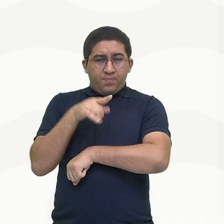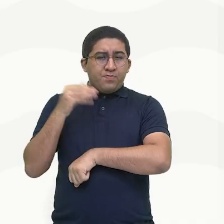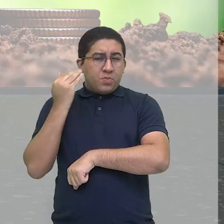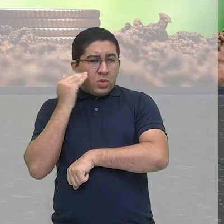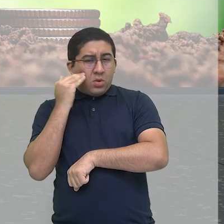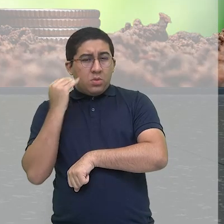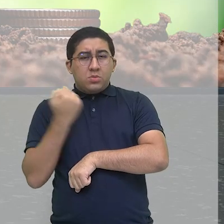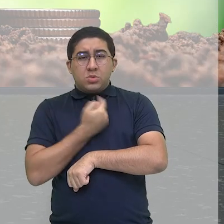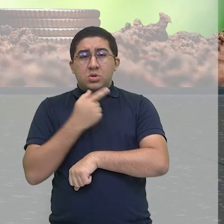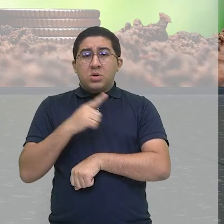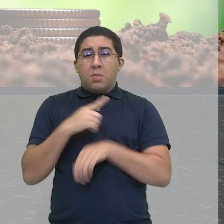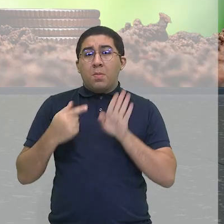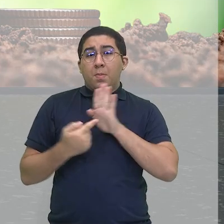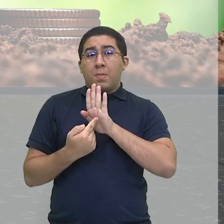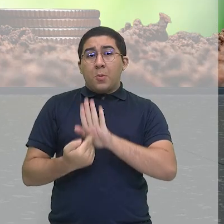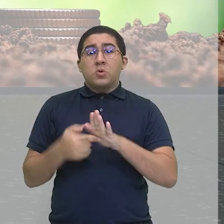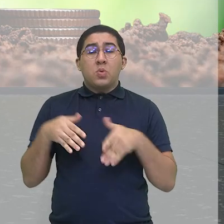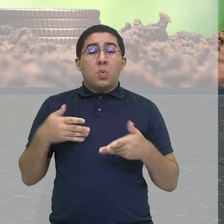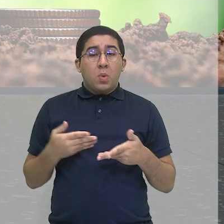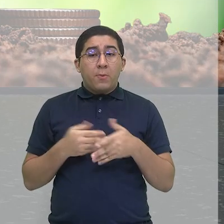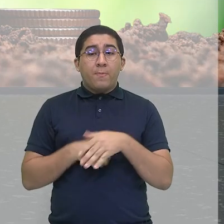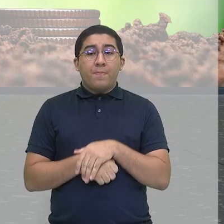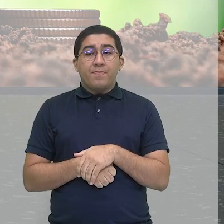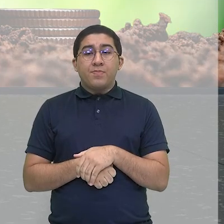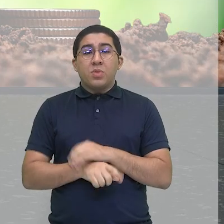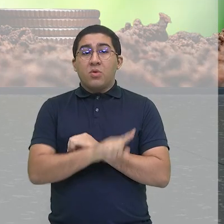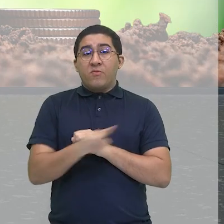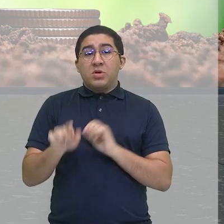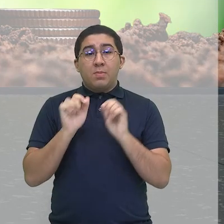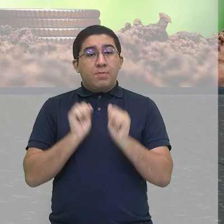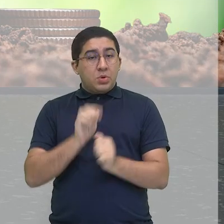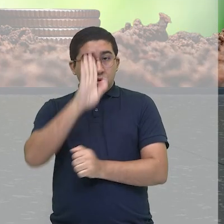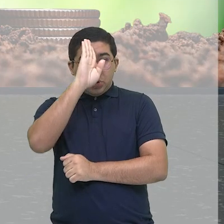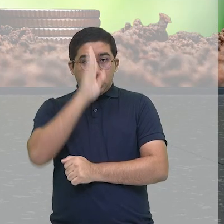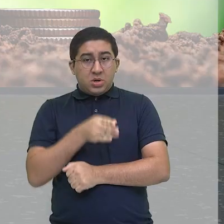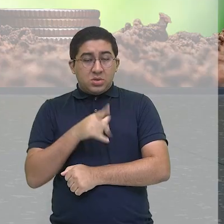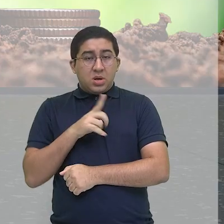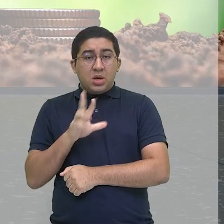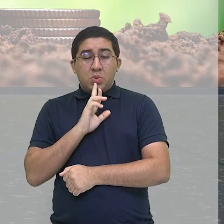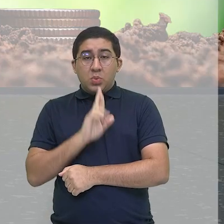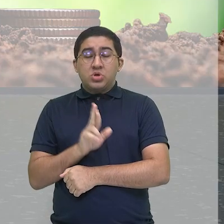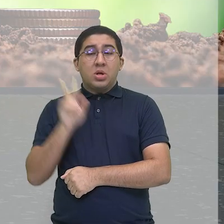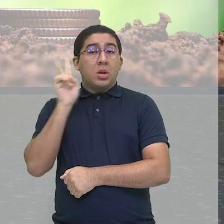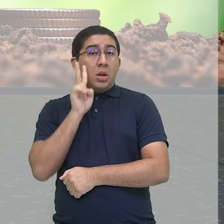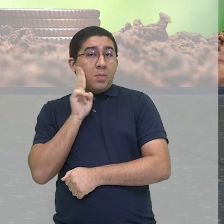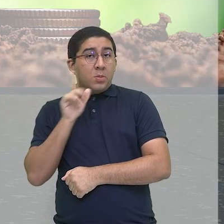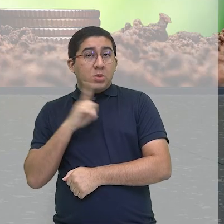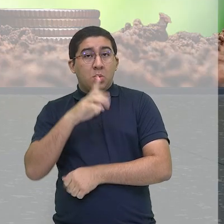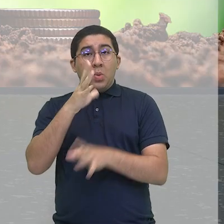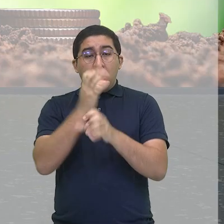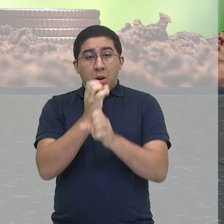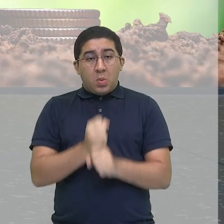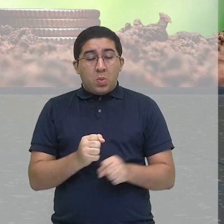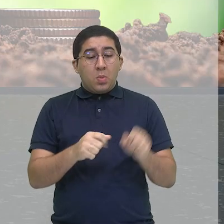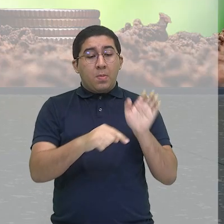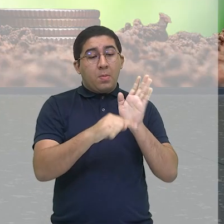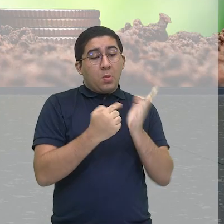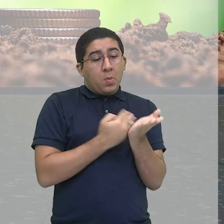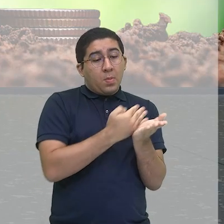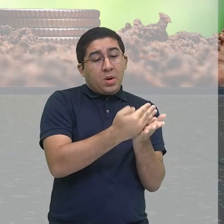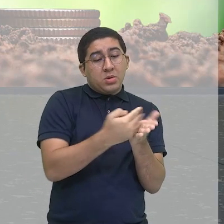dando aqui, eu, professora Manuela, é que você pode ir direto para o resultado. Lembre só que é o valor final menos o